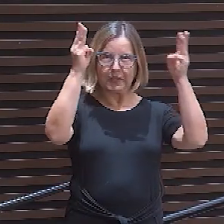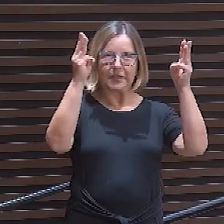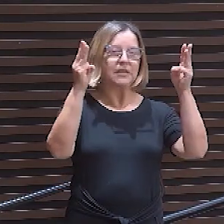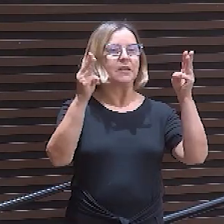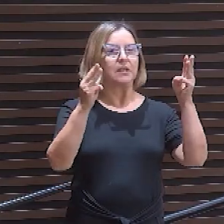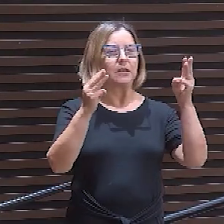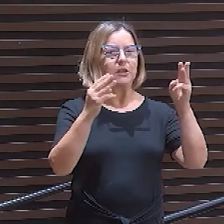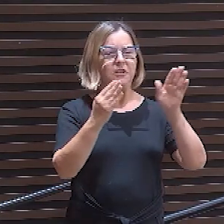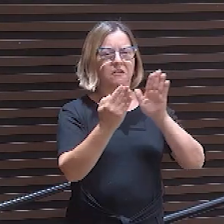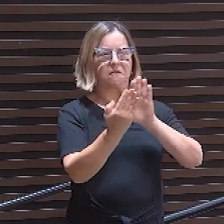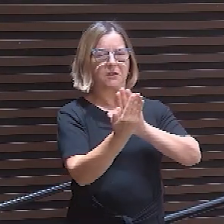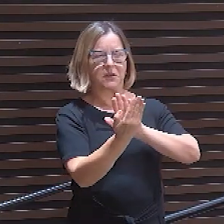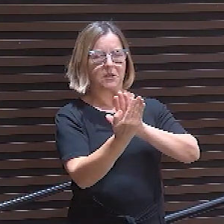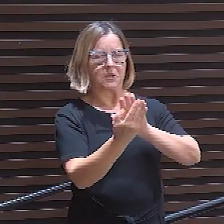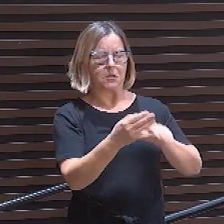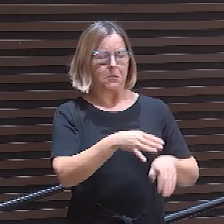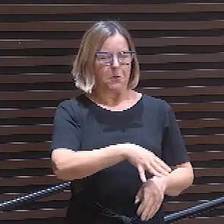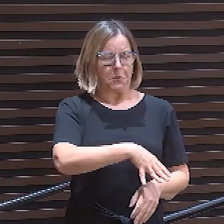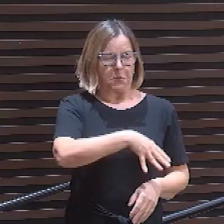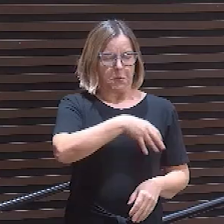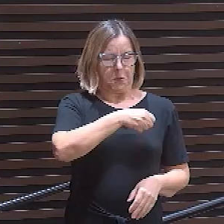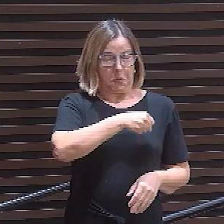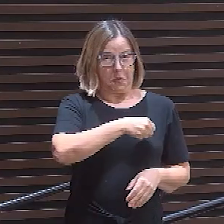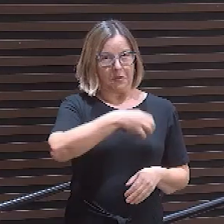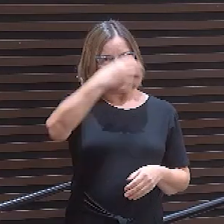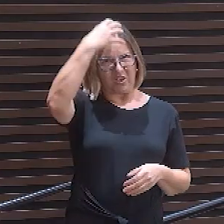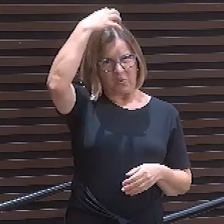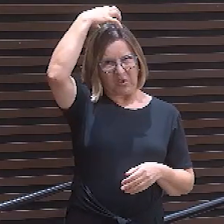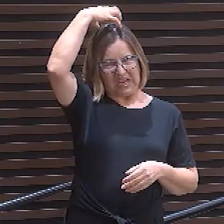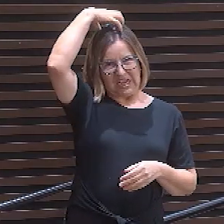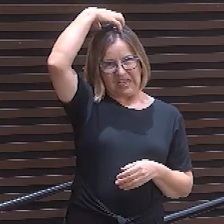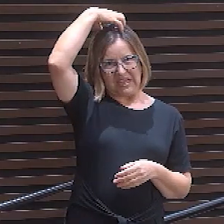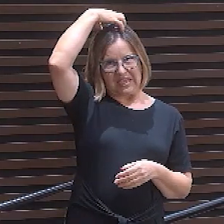cólera do rei,